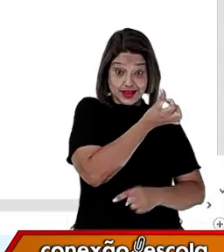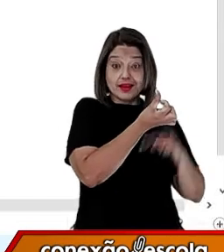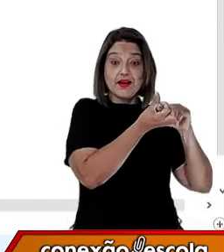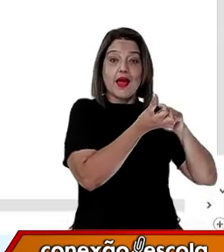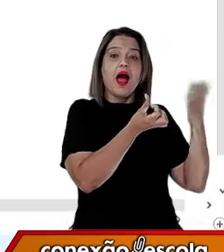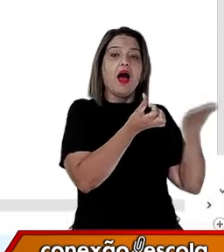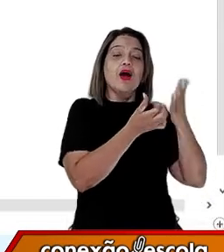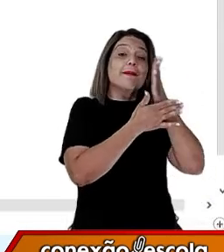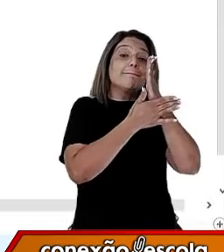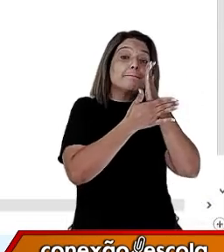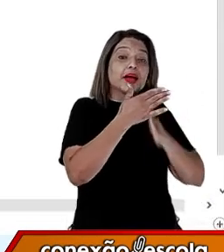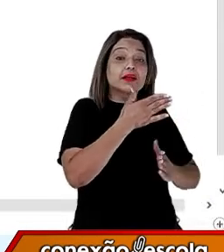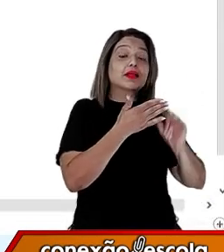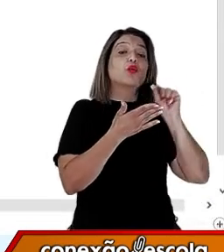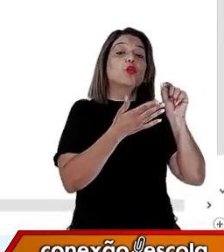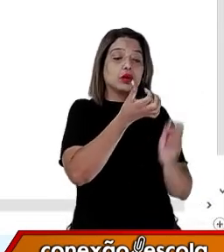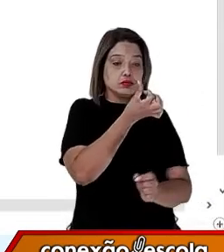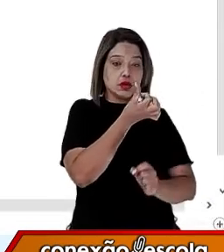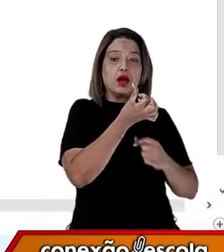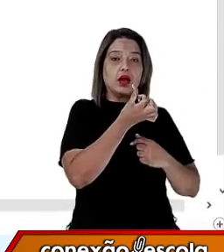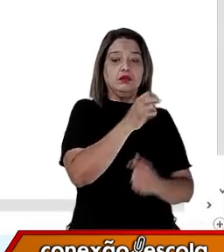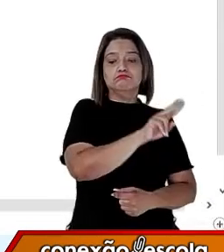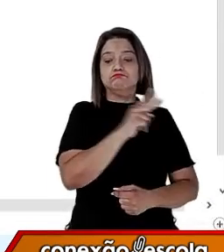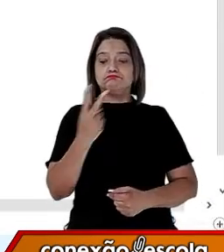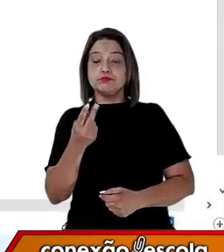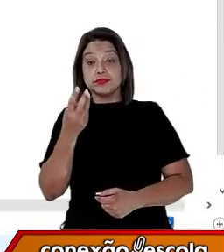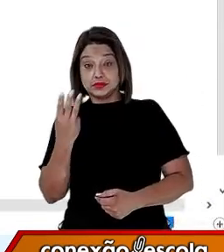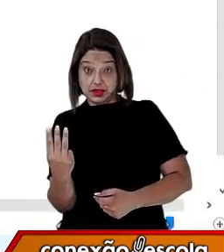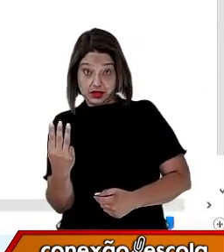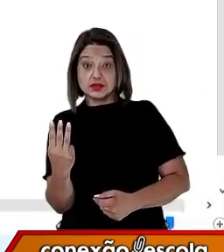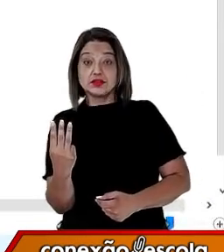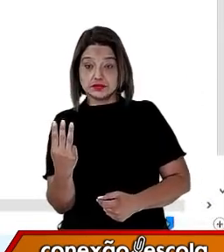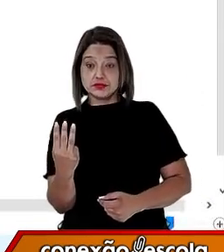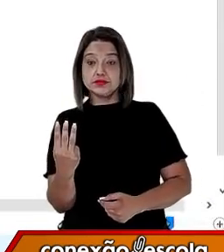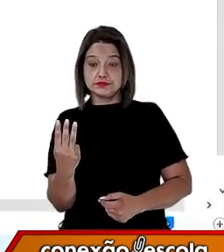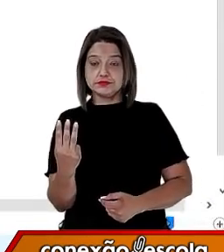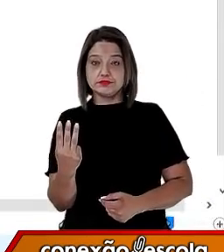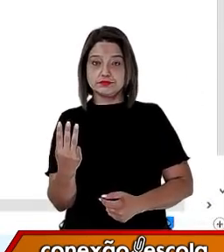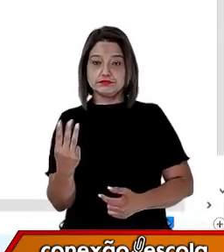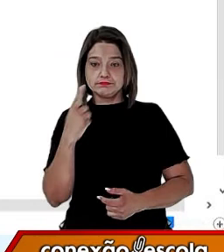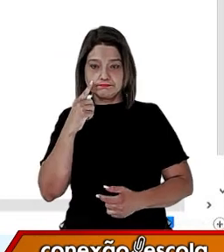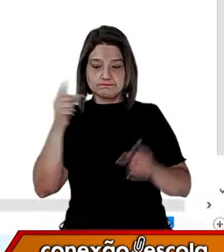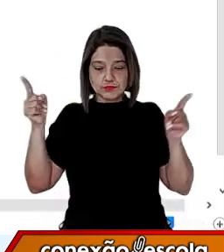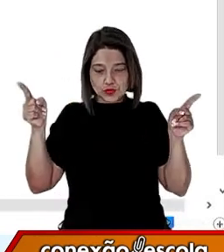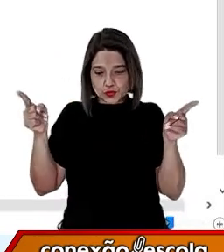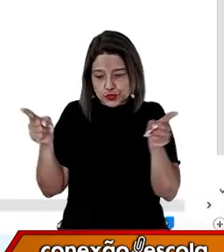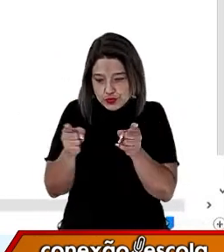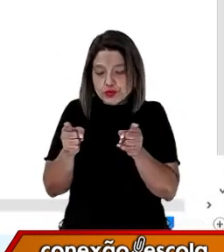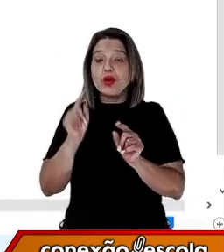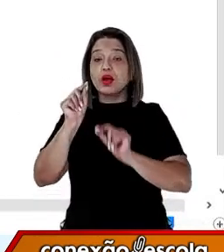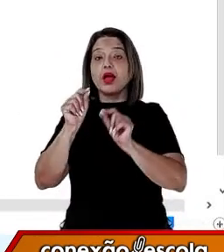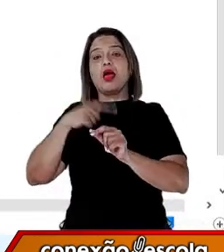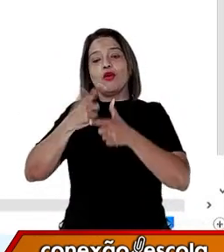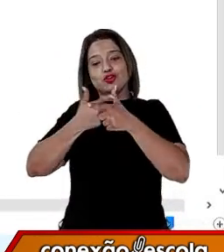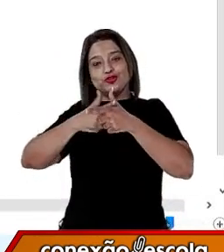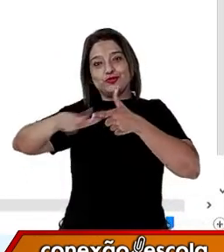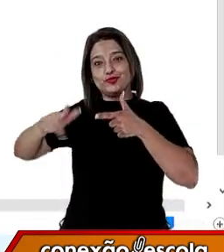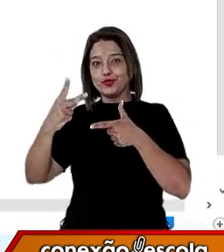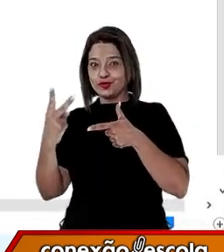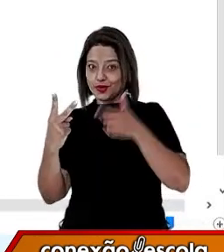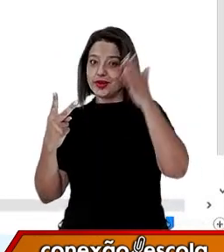virar metade, só 3. Estou dividindo todos os lados por 2. Observe que ao fazer